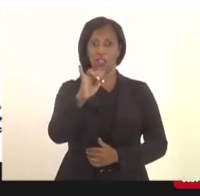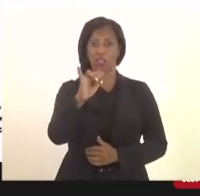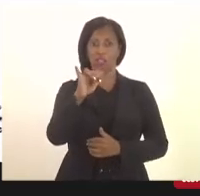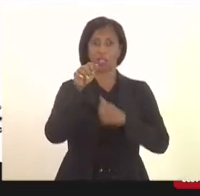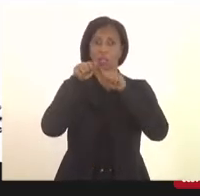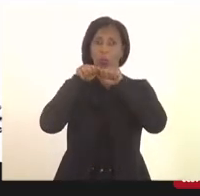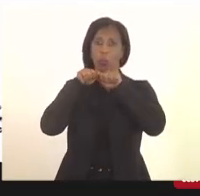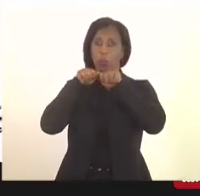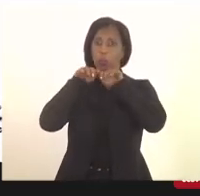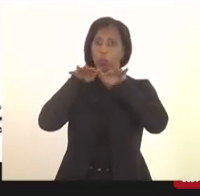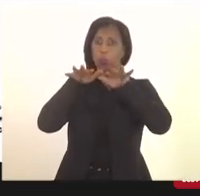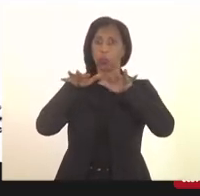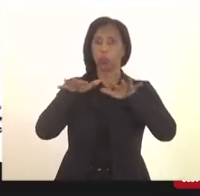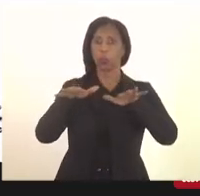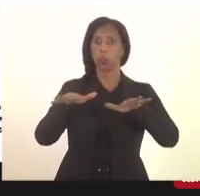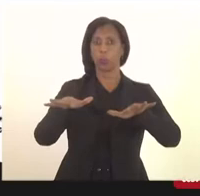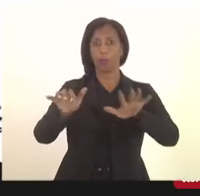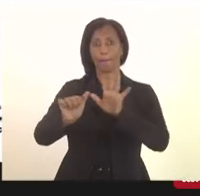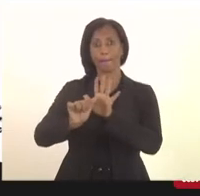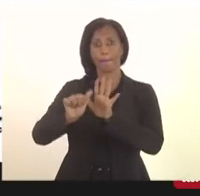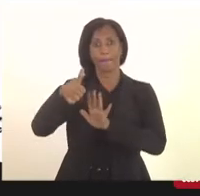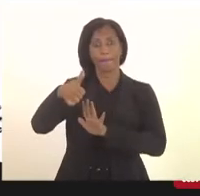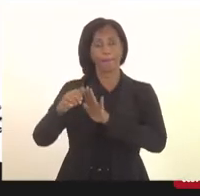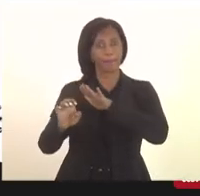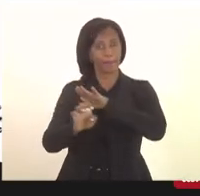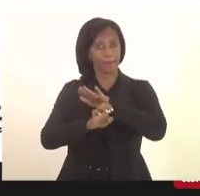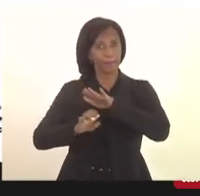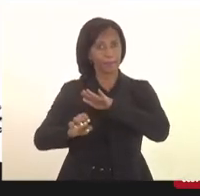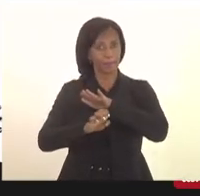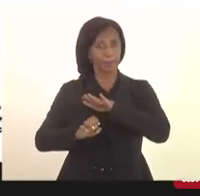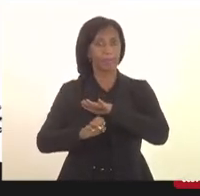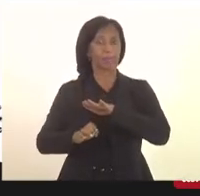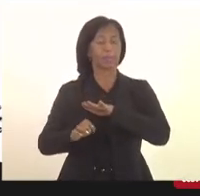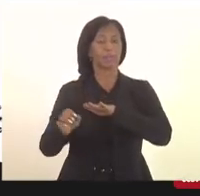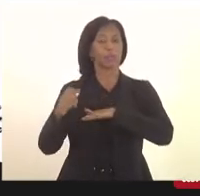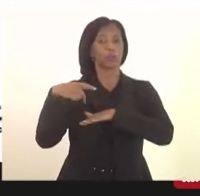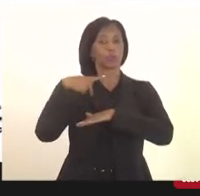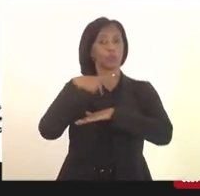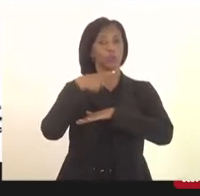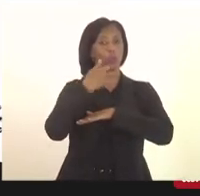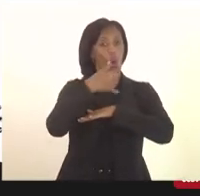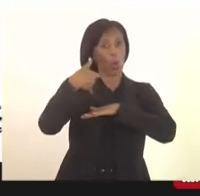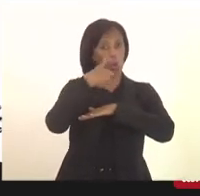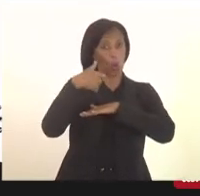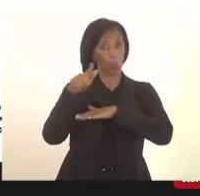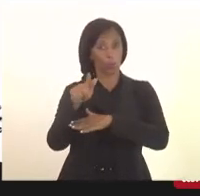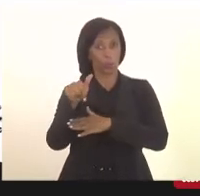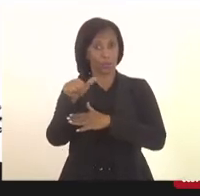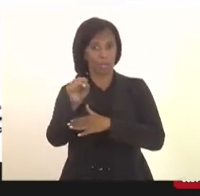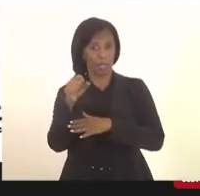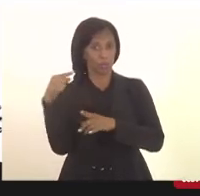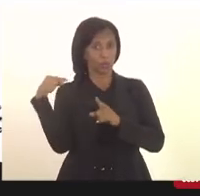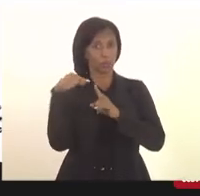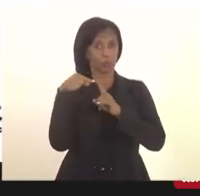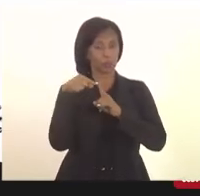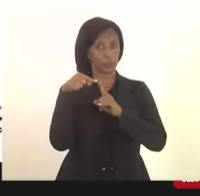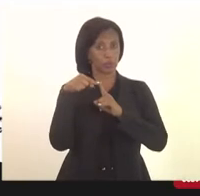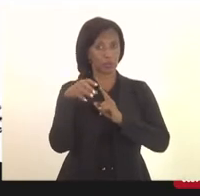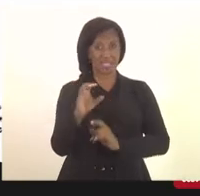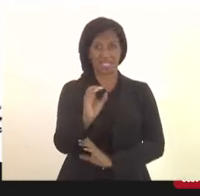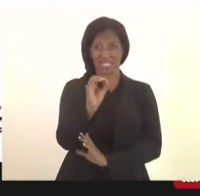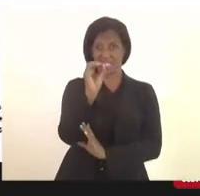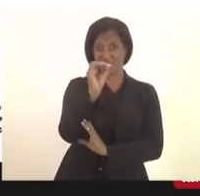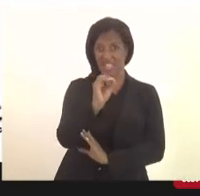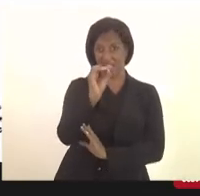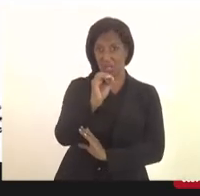transição energética, que foi a primeira empresa do setor de óleo e gás a declarar os seus objetivos de ser uma companhia zero